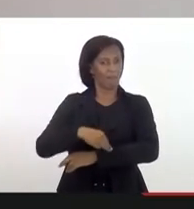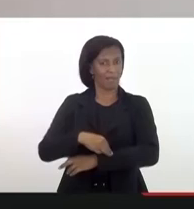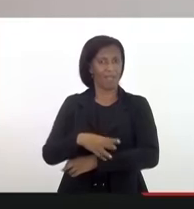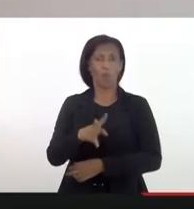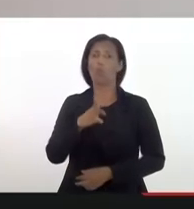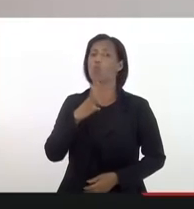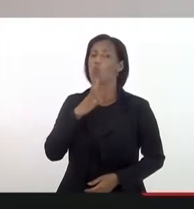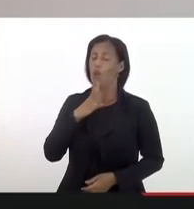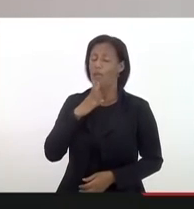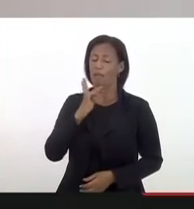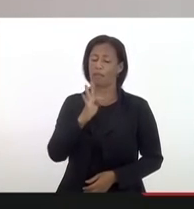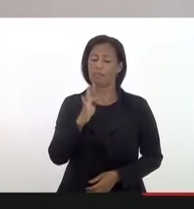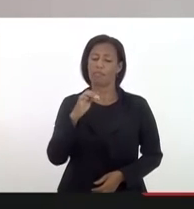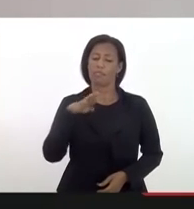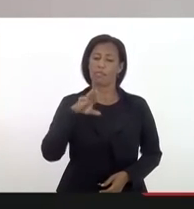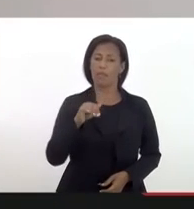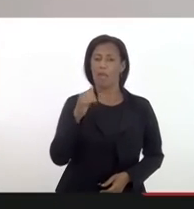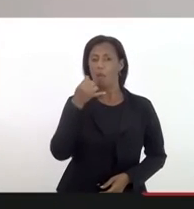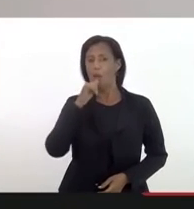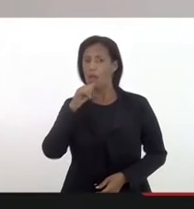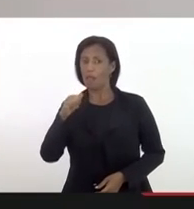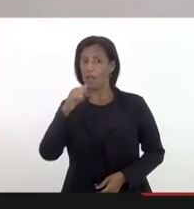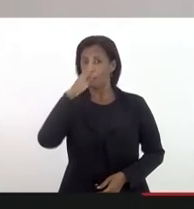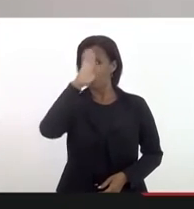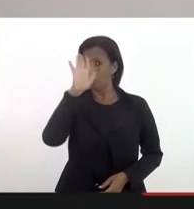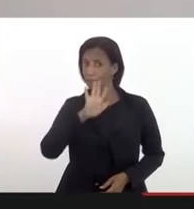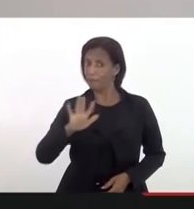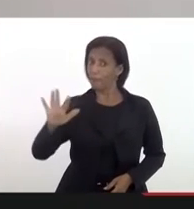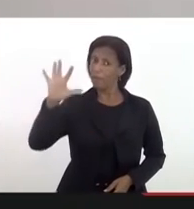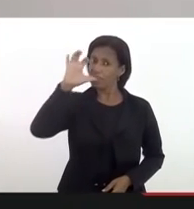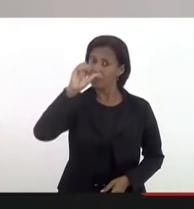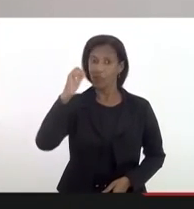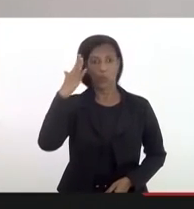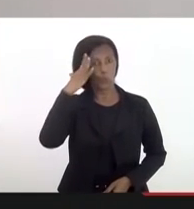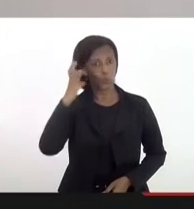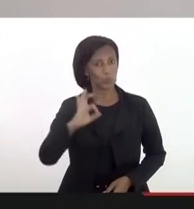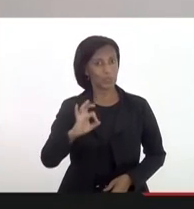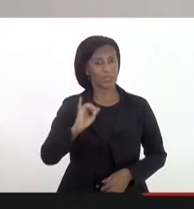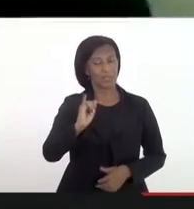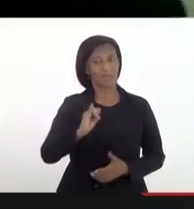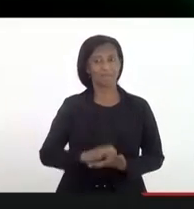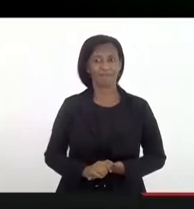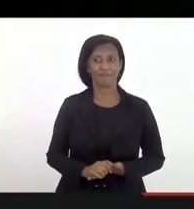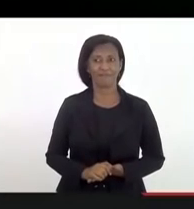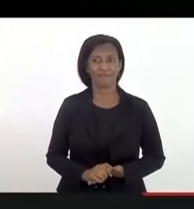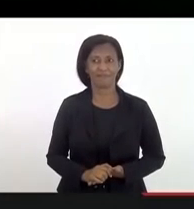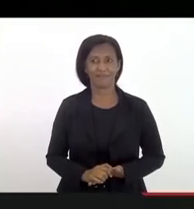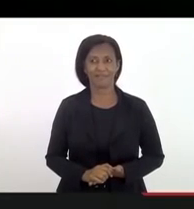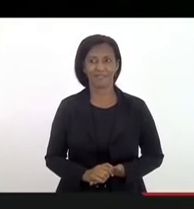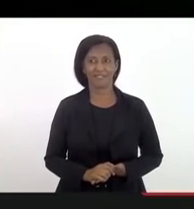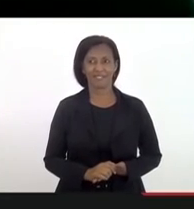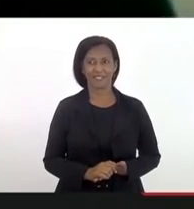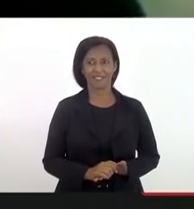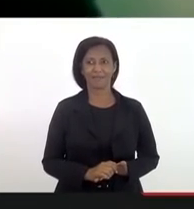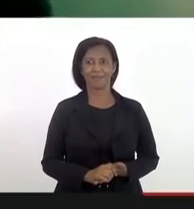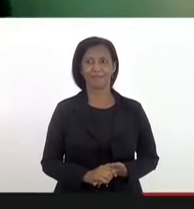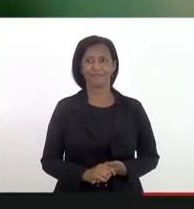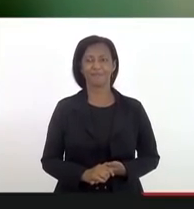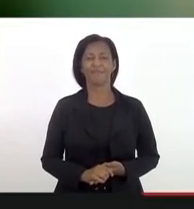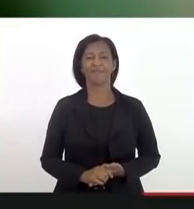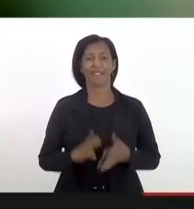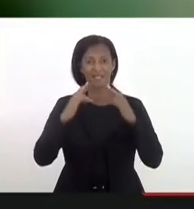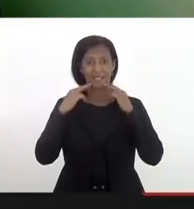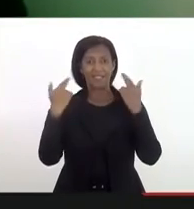mais conhece termoelétricas no Brasil. Não sei se ele está na linha, se é o mesmo Ricardo. Ele está na reunião,